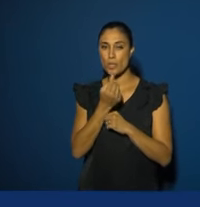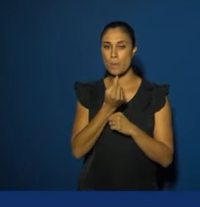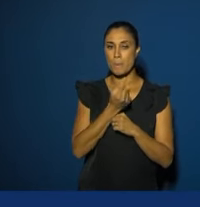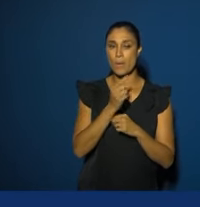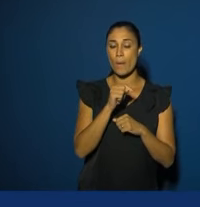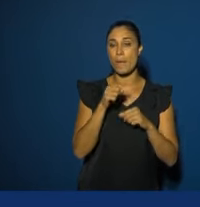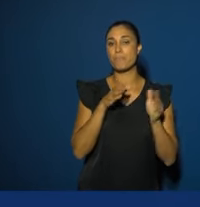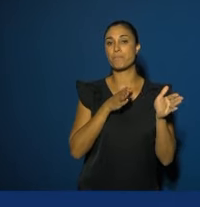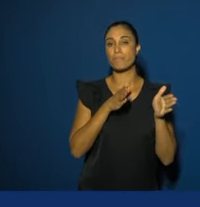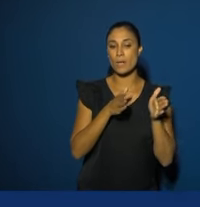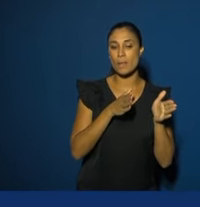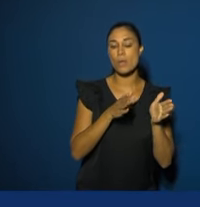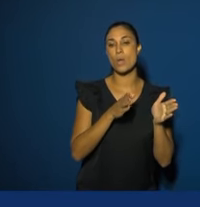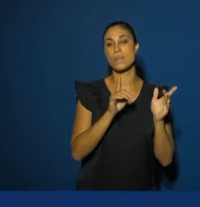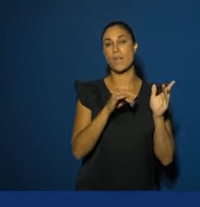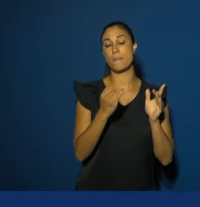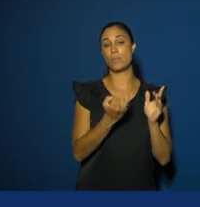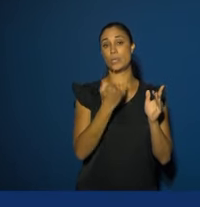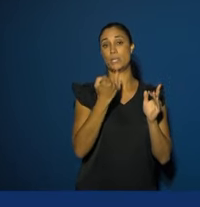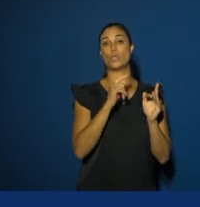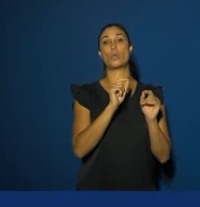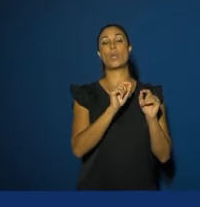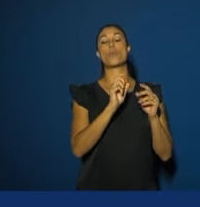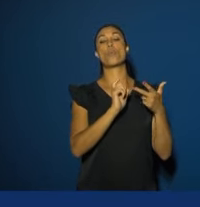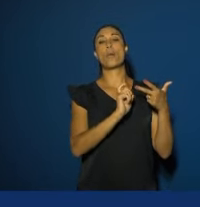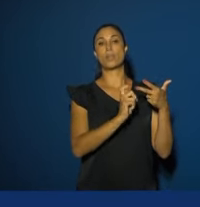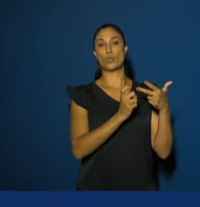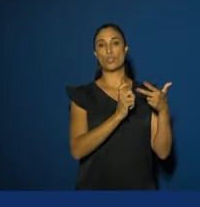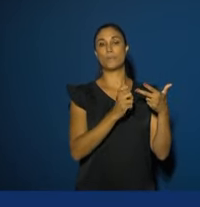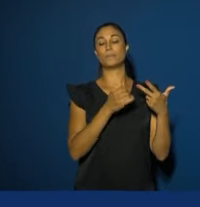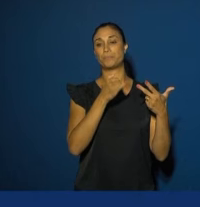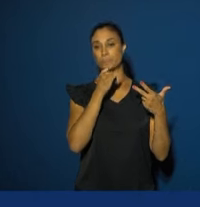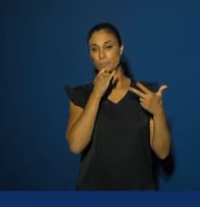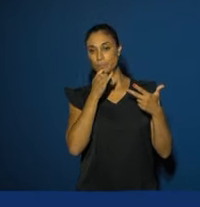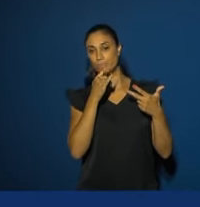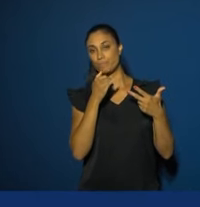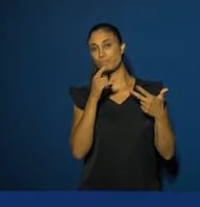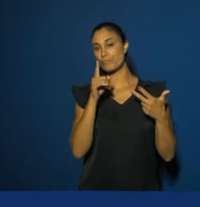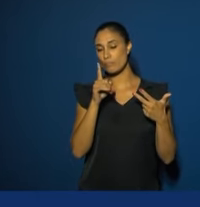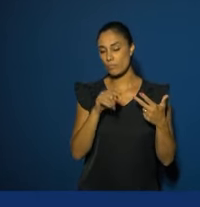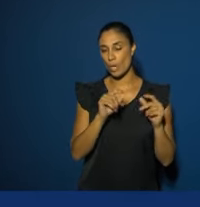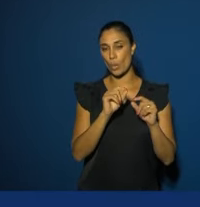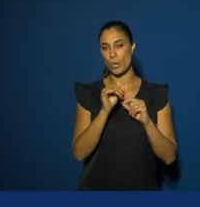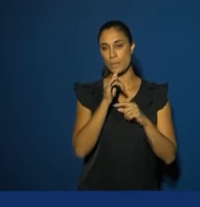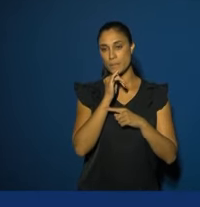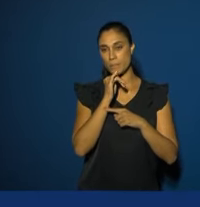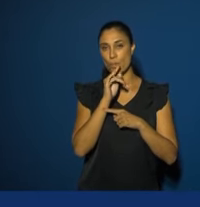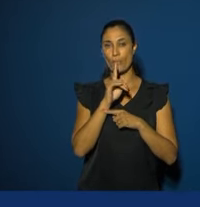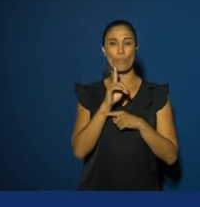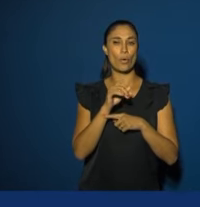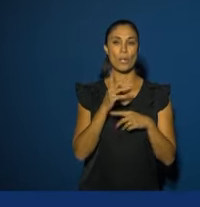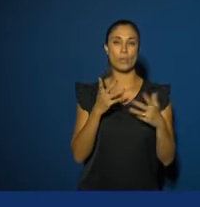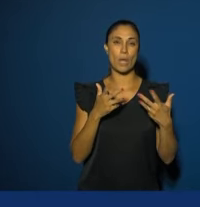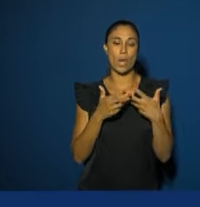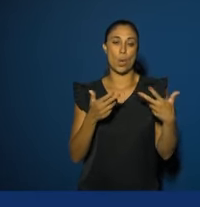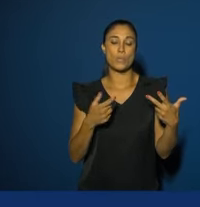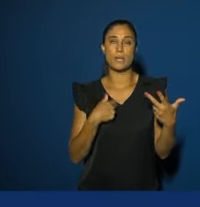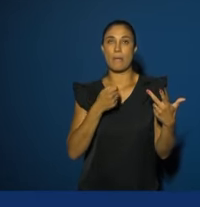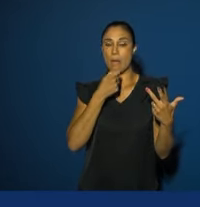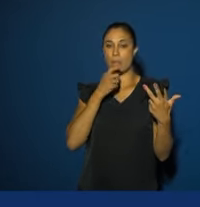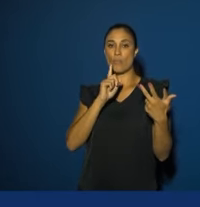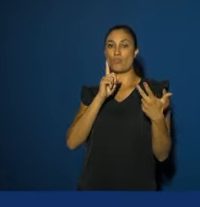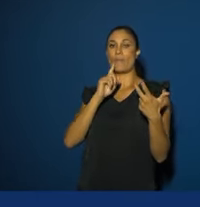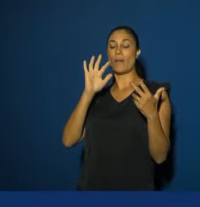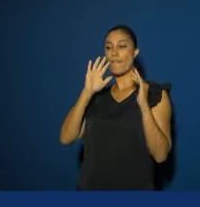ponto alinhamento super importante com o Executivo né acho que isso até que inclusive foi enfim eventualmente alguma coisa não tava tão